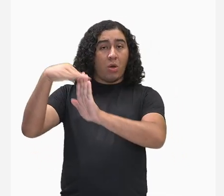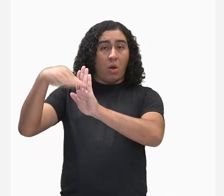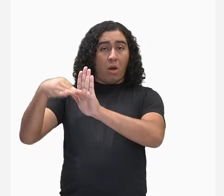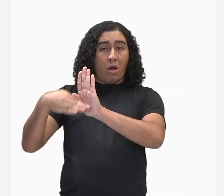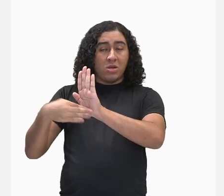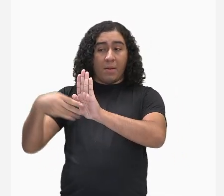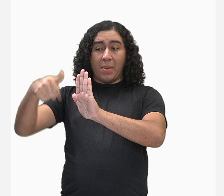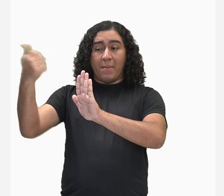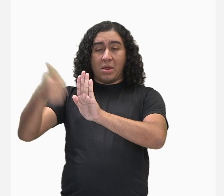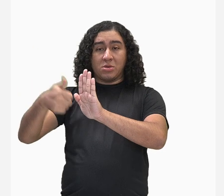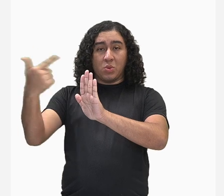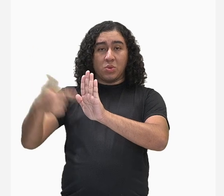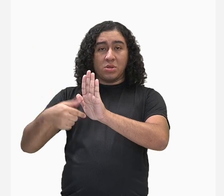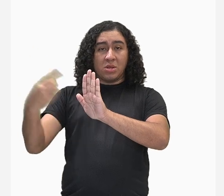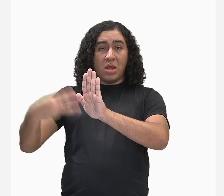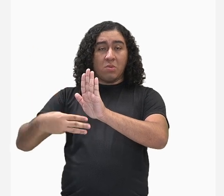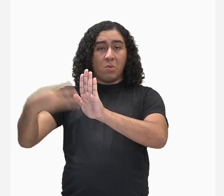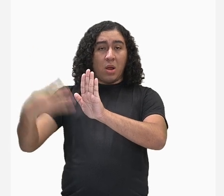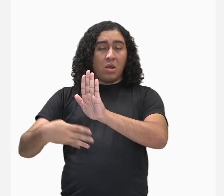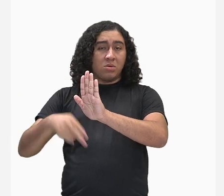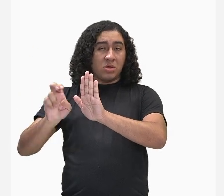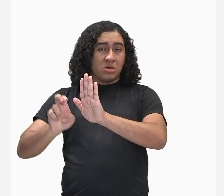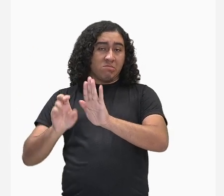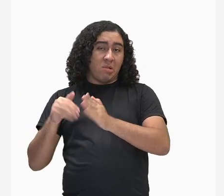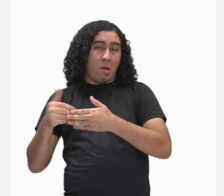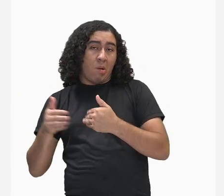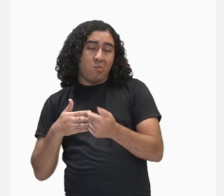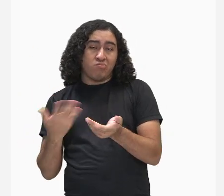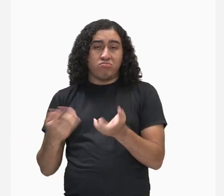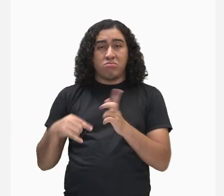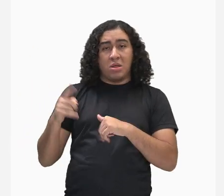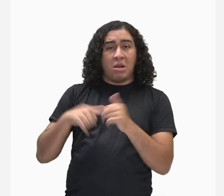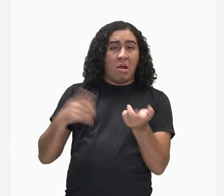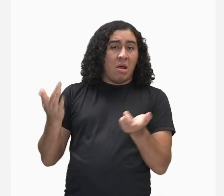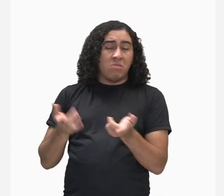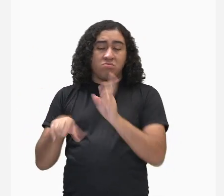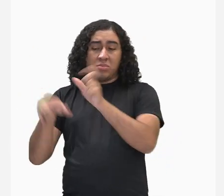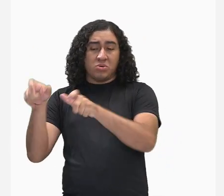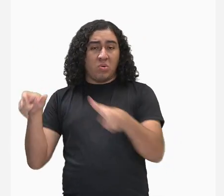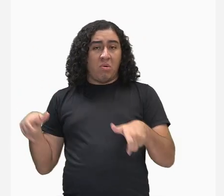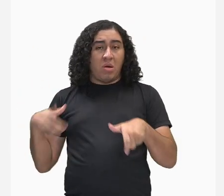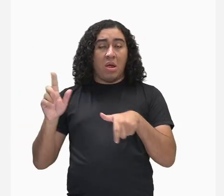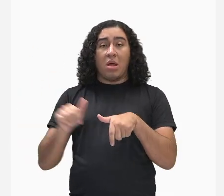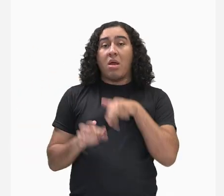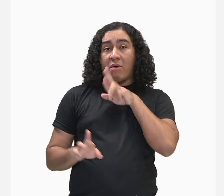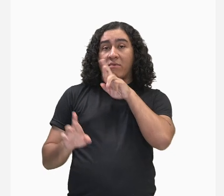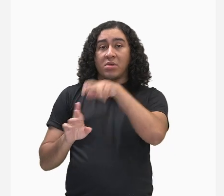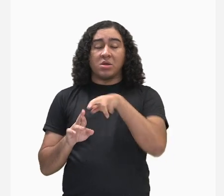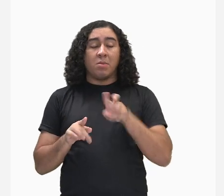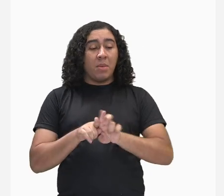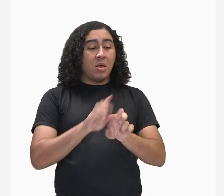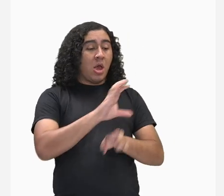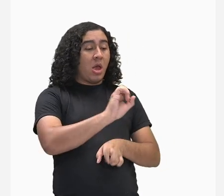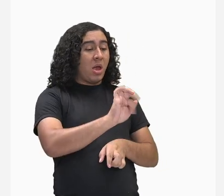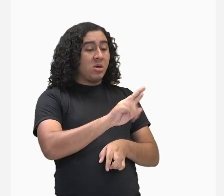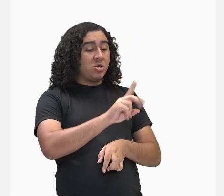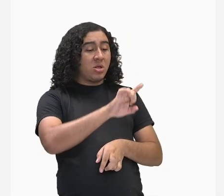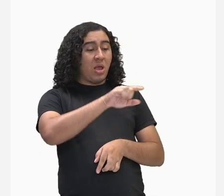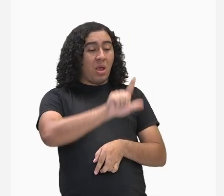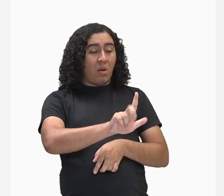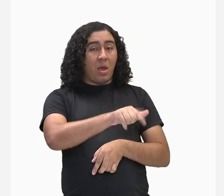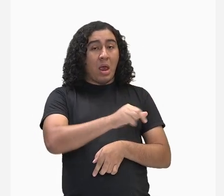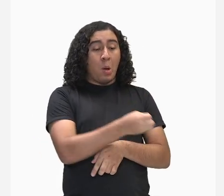a ordem, né, de algum indivíduo, de alguma coisa, né? Já os cardinais, eles dizem a